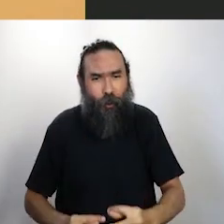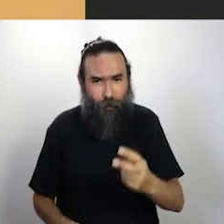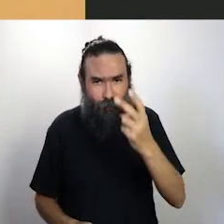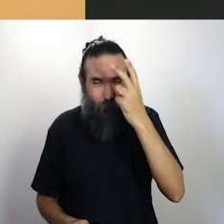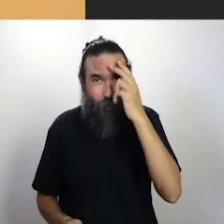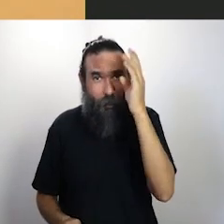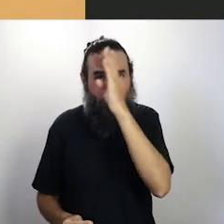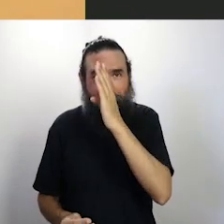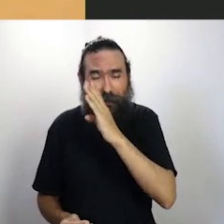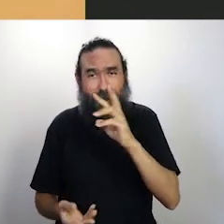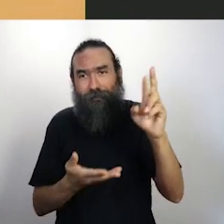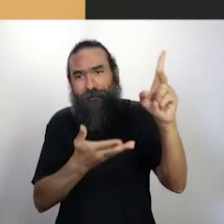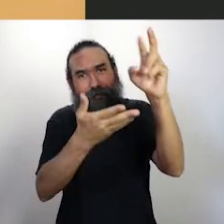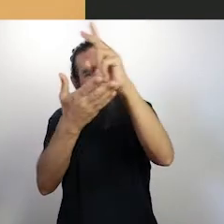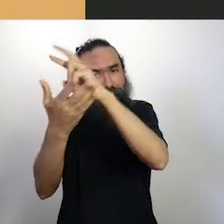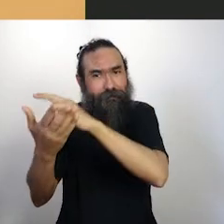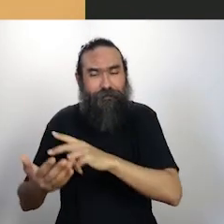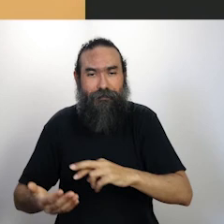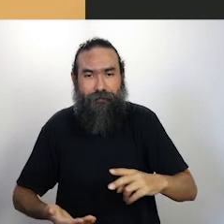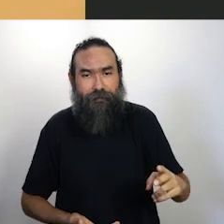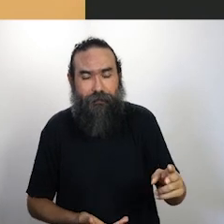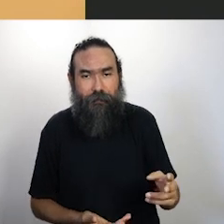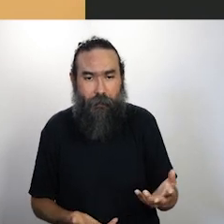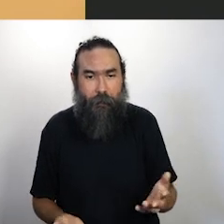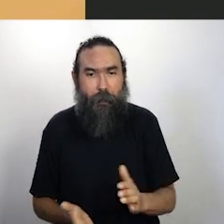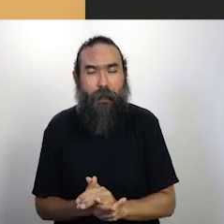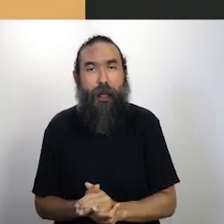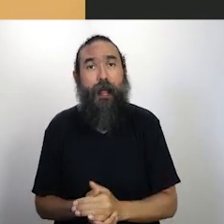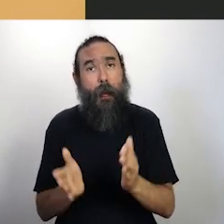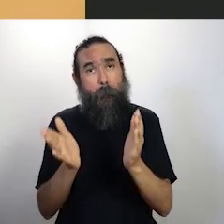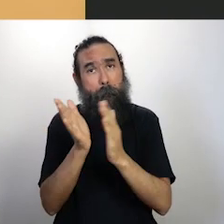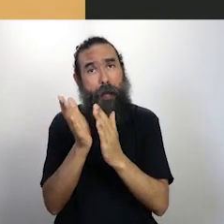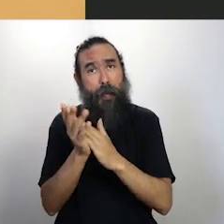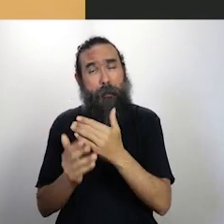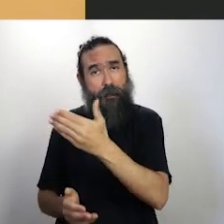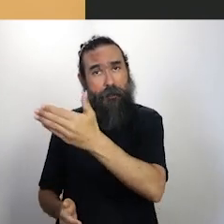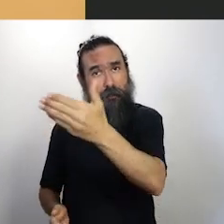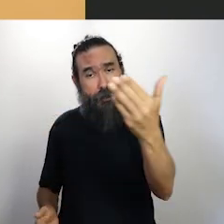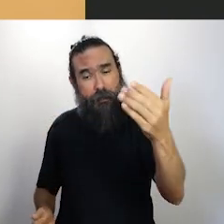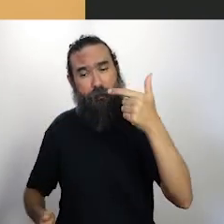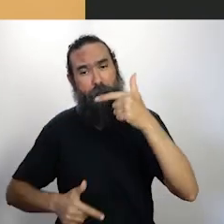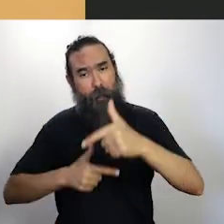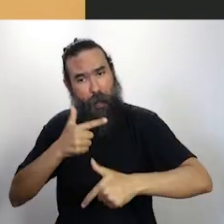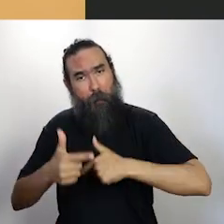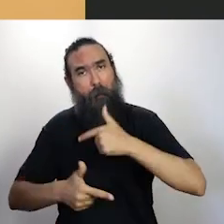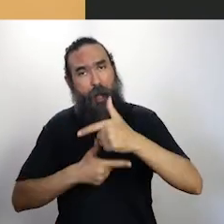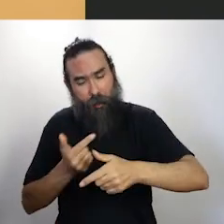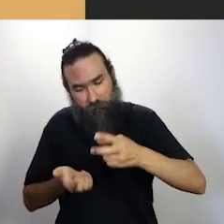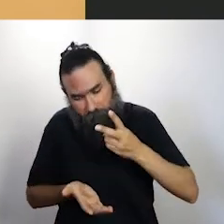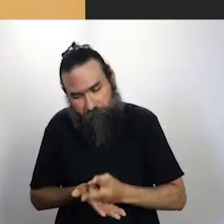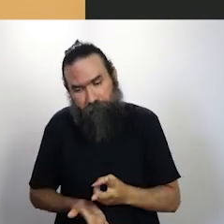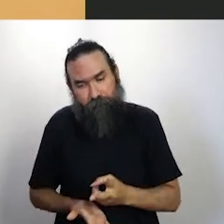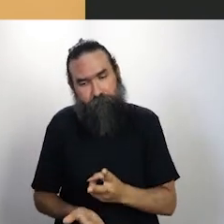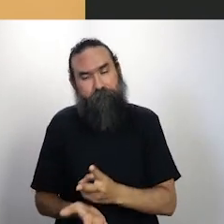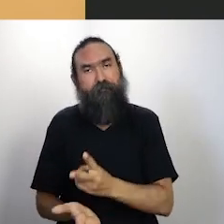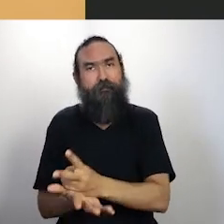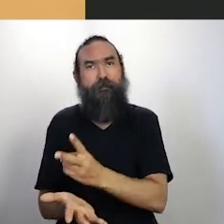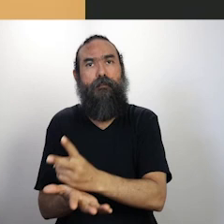ter um pouco de lucidez sobre isso no mais parabéns a vocês pelo trabalho constante